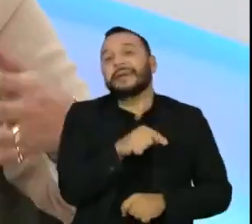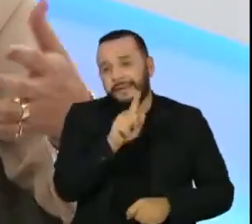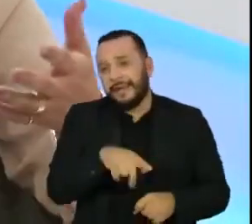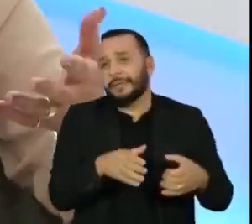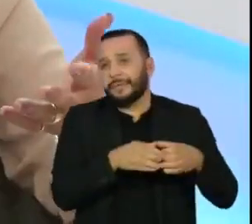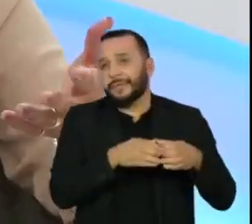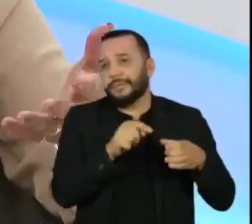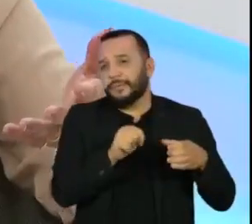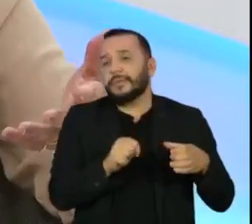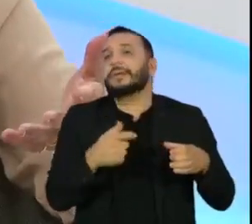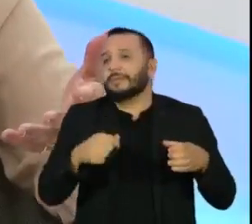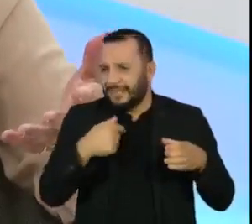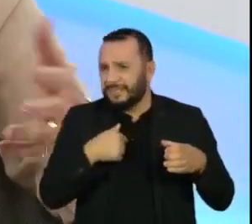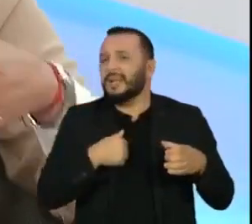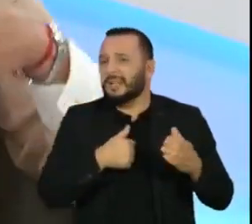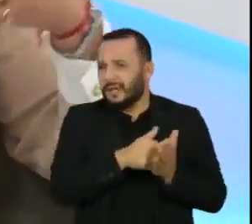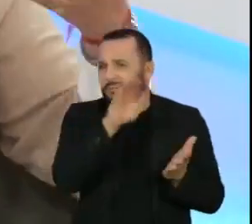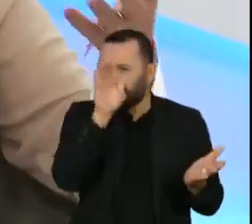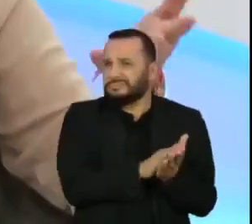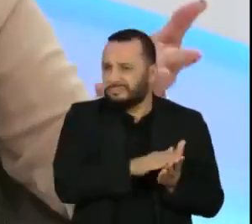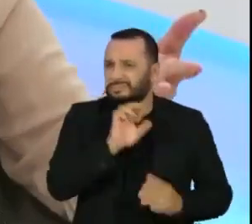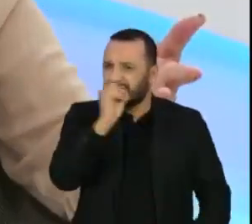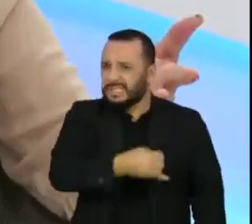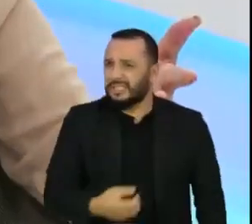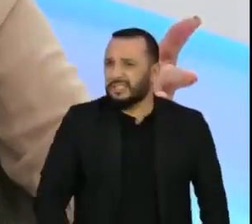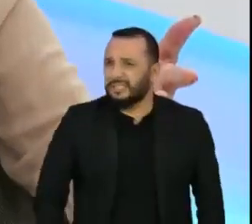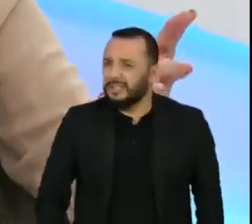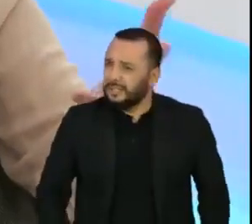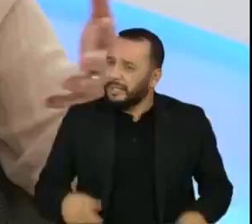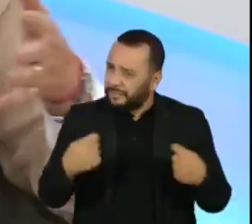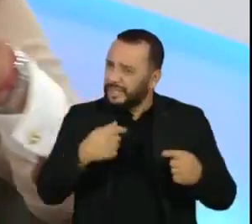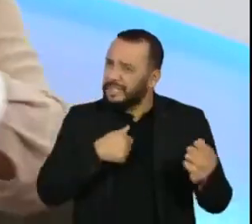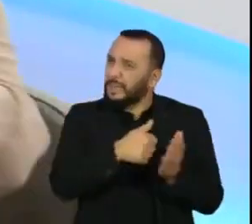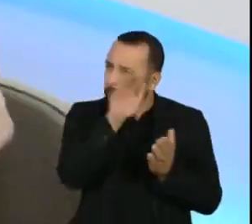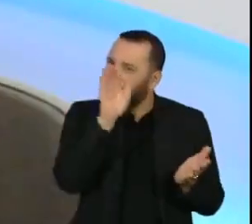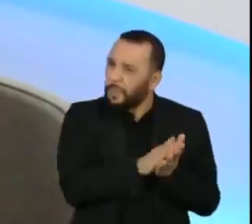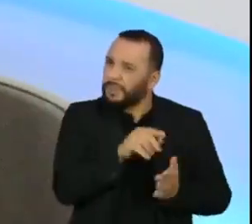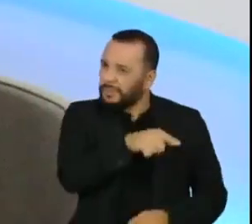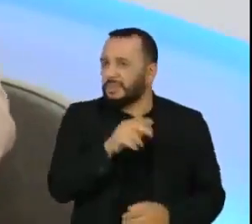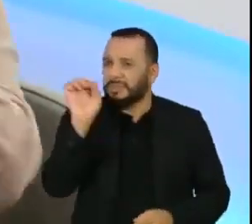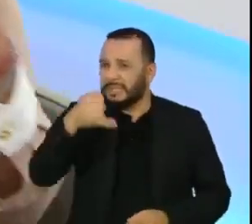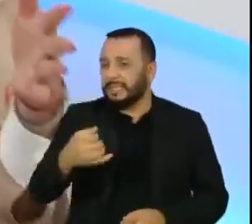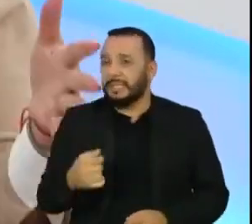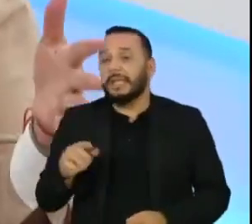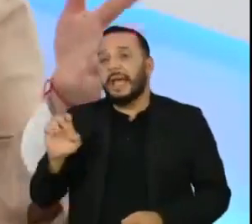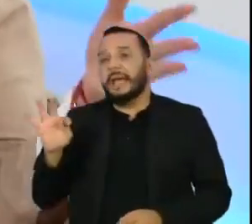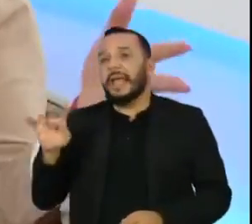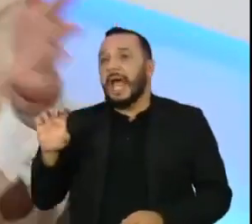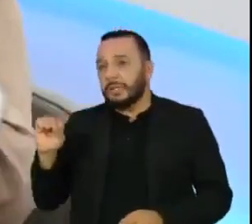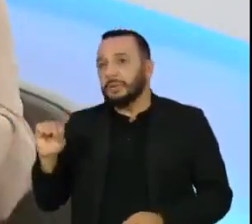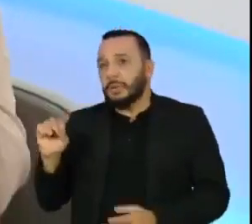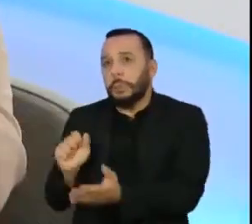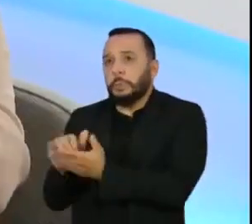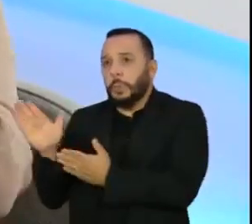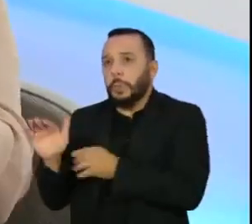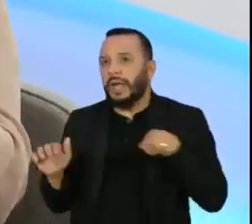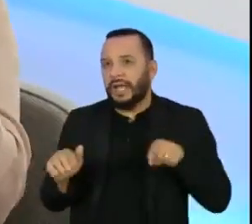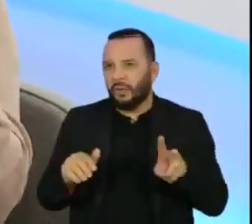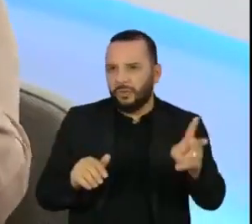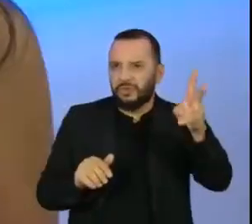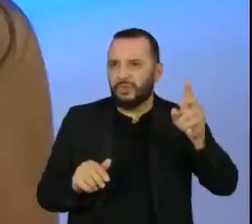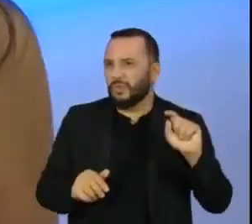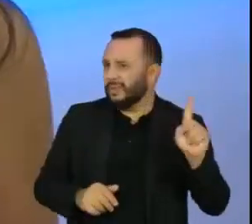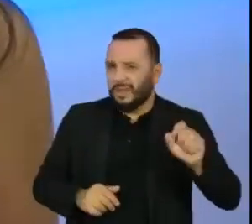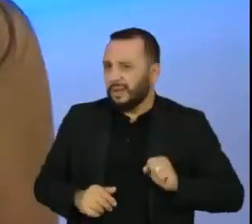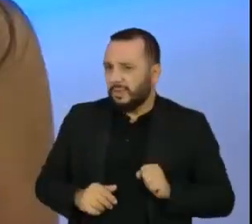e precisa ser punido como qualquer um de nós então não é opção de um cair o outro fica outro fica outro